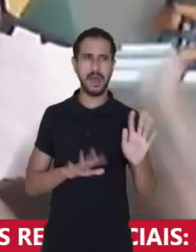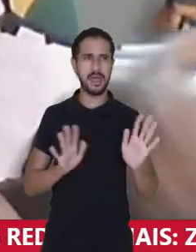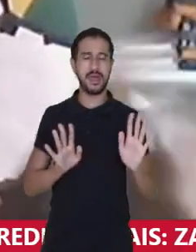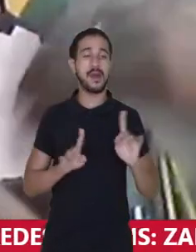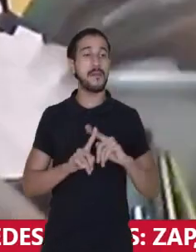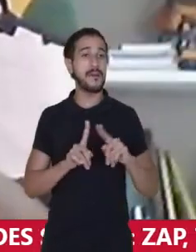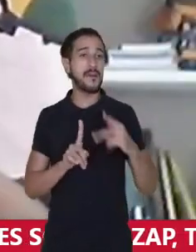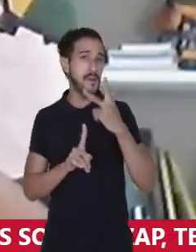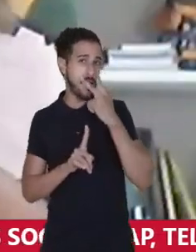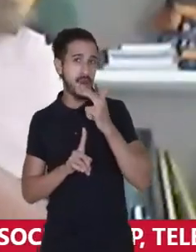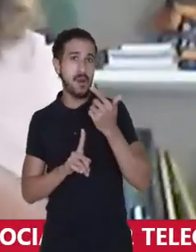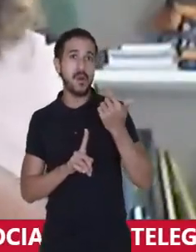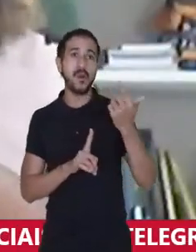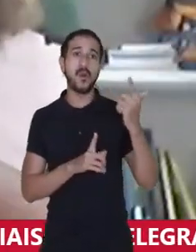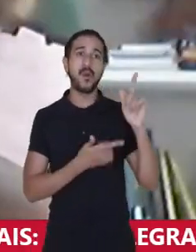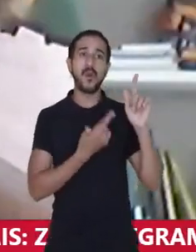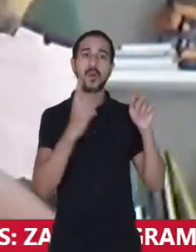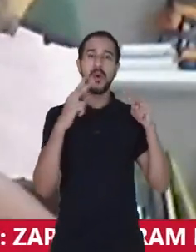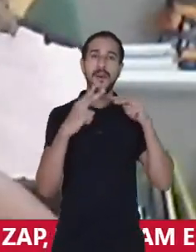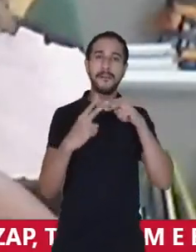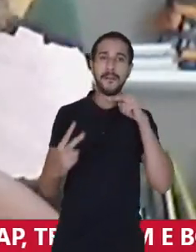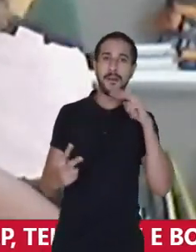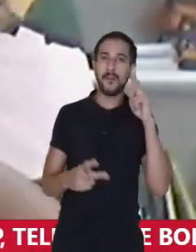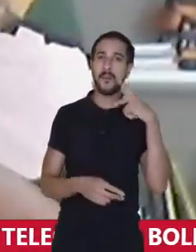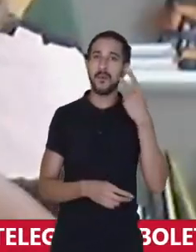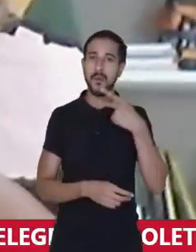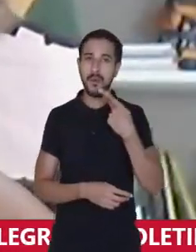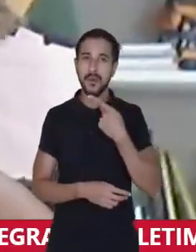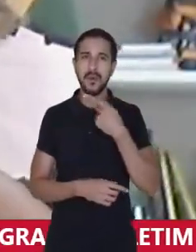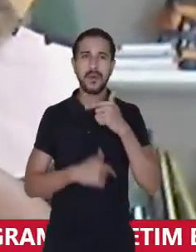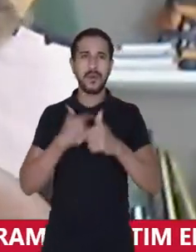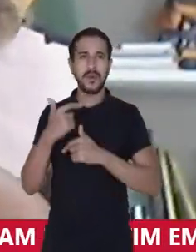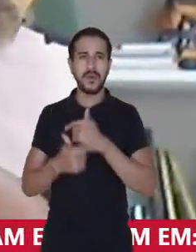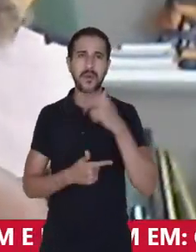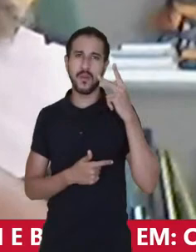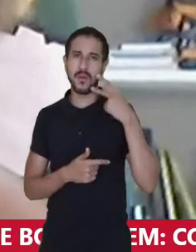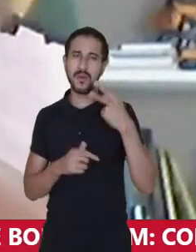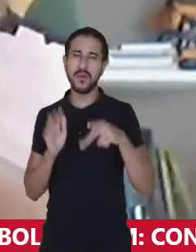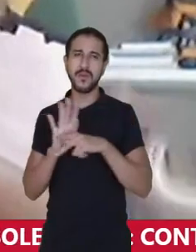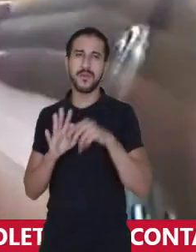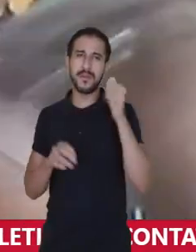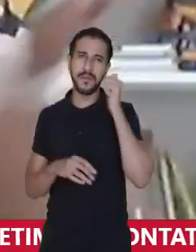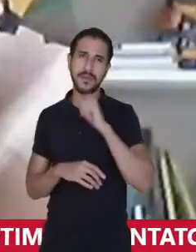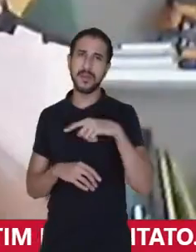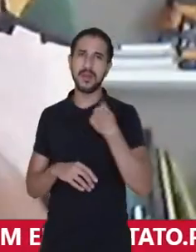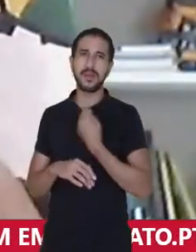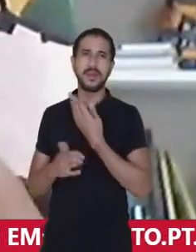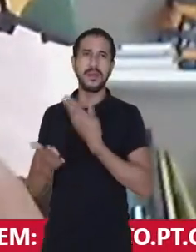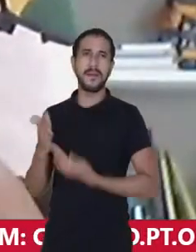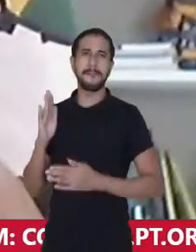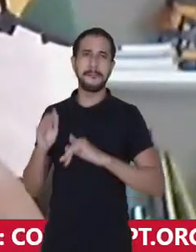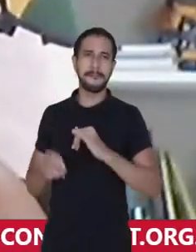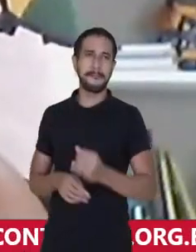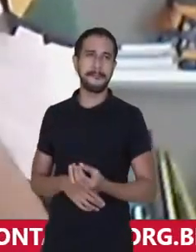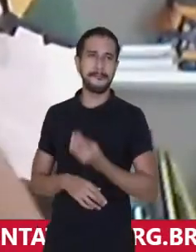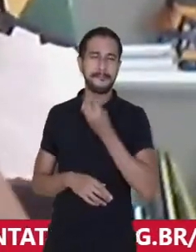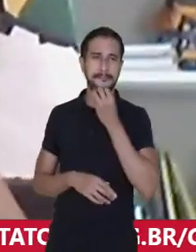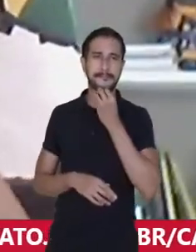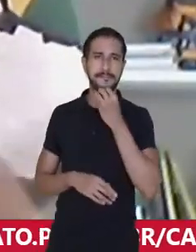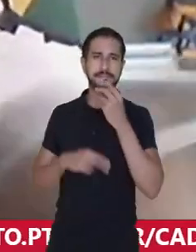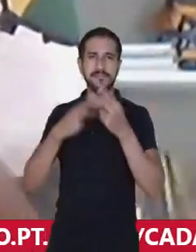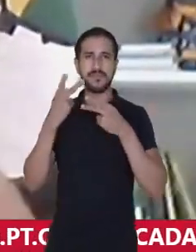que a gente deixa outras dimensões políticas, de atuação política das mulheres, e a gente perde a oportunidade